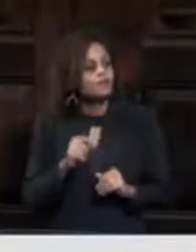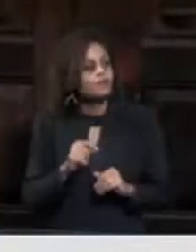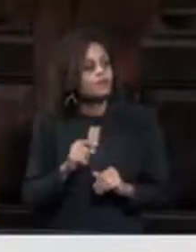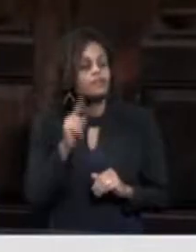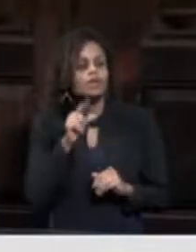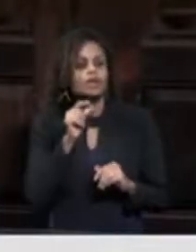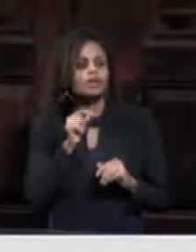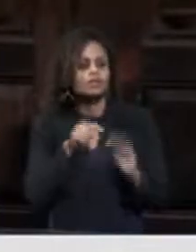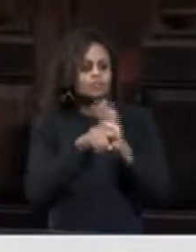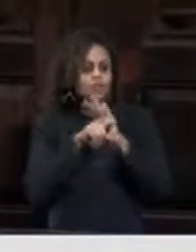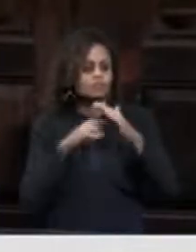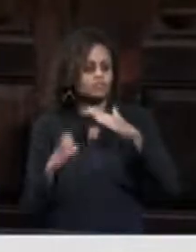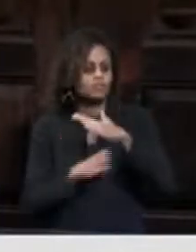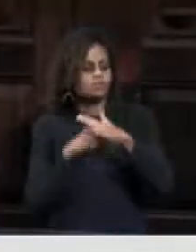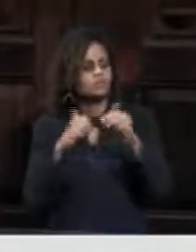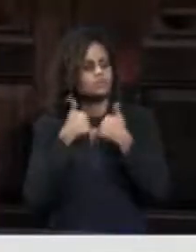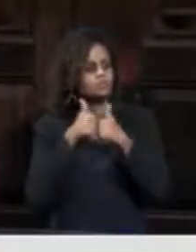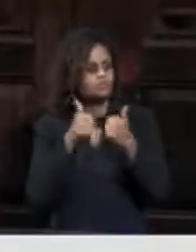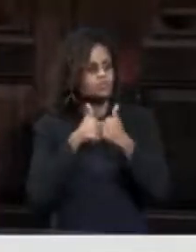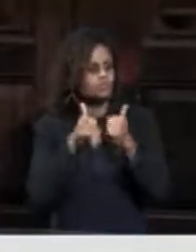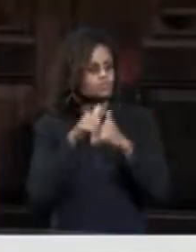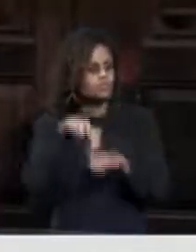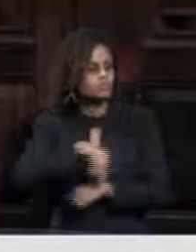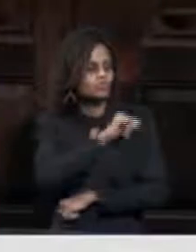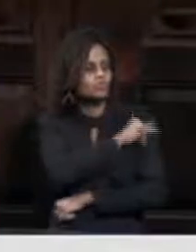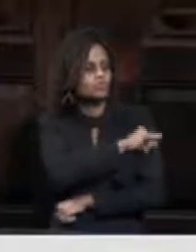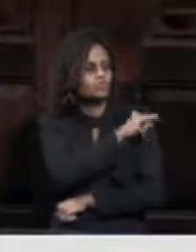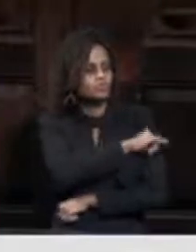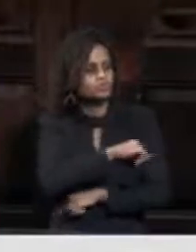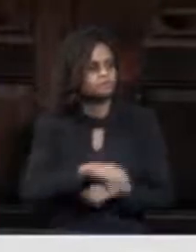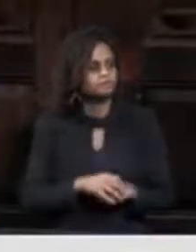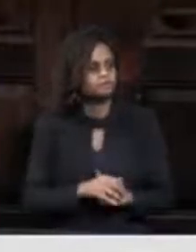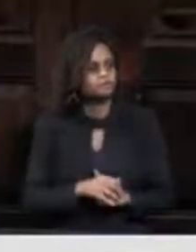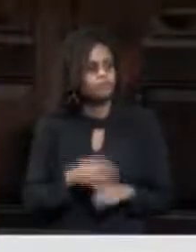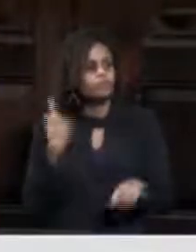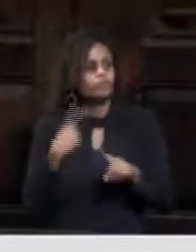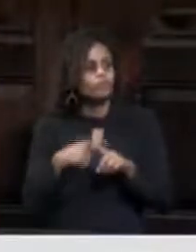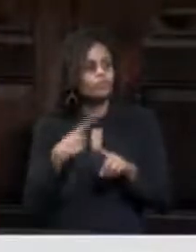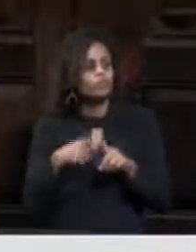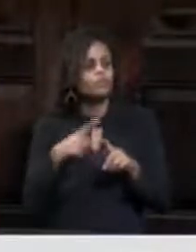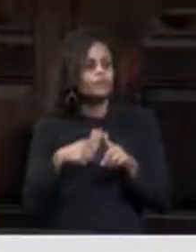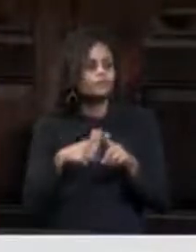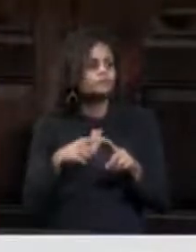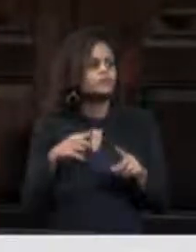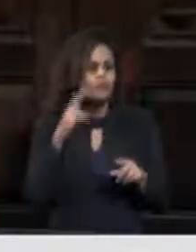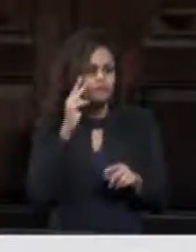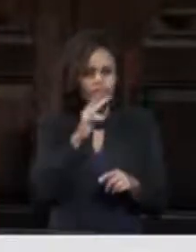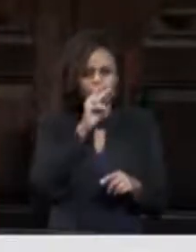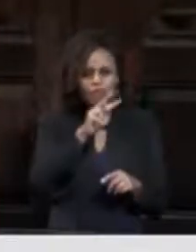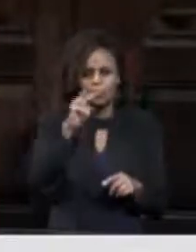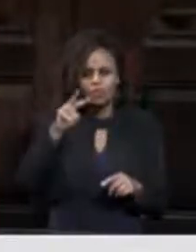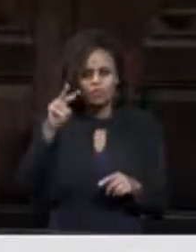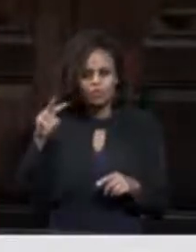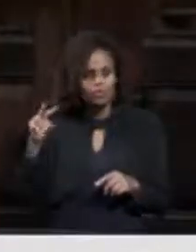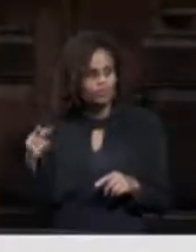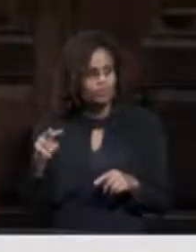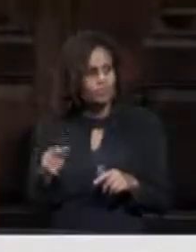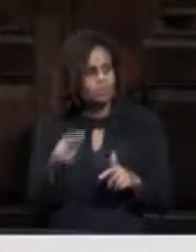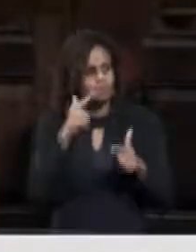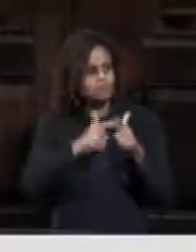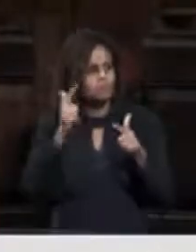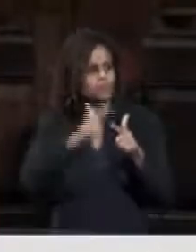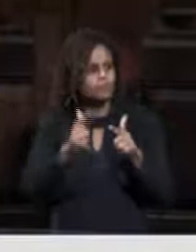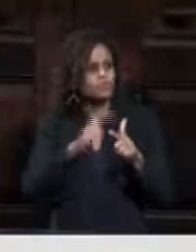do sistema de transporte no Estado do Rio de Janeiro. O que a gente tem ouvido, visto e assistido